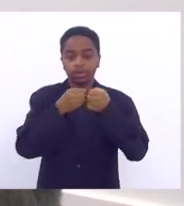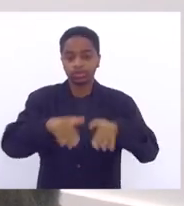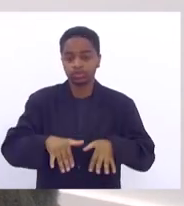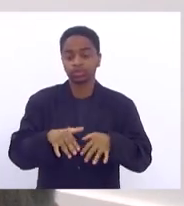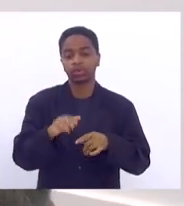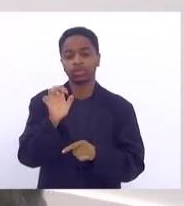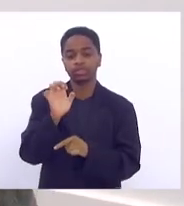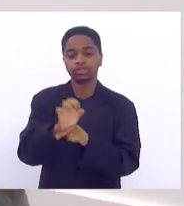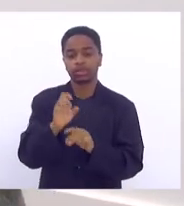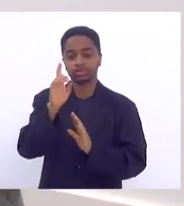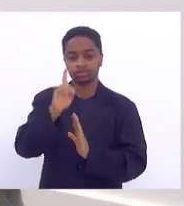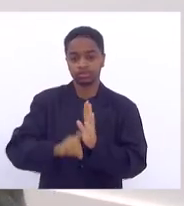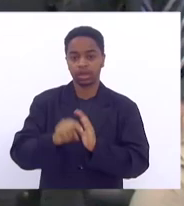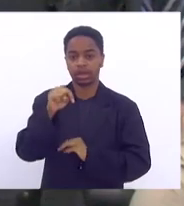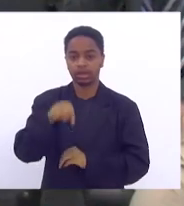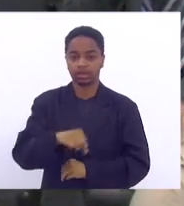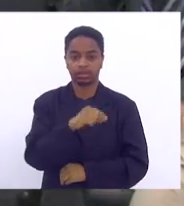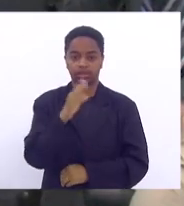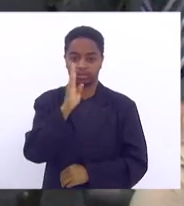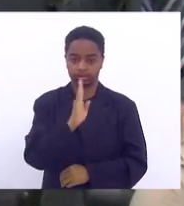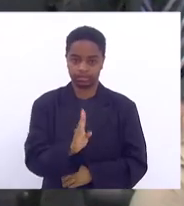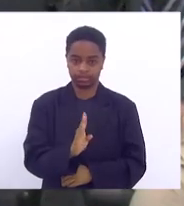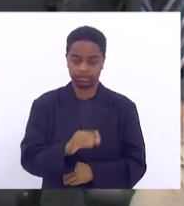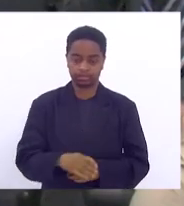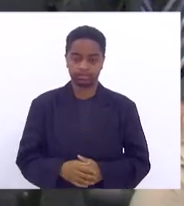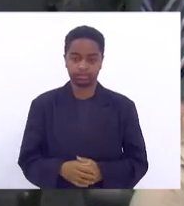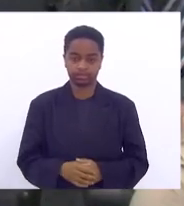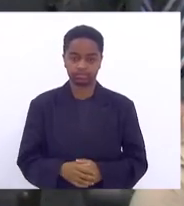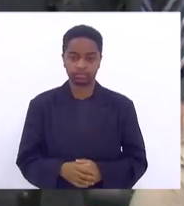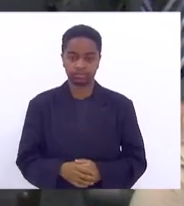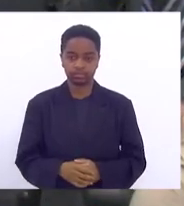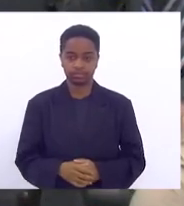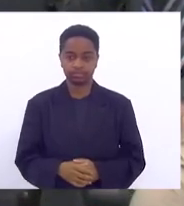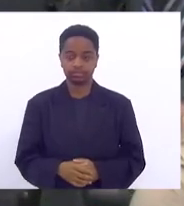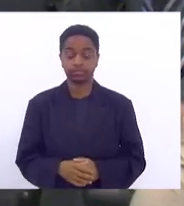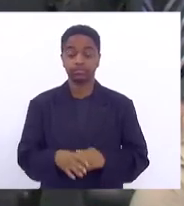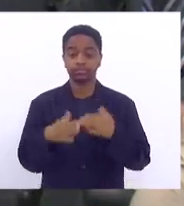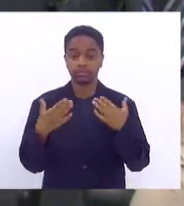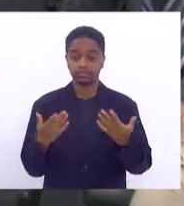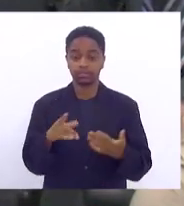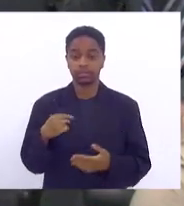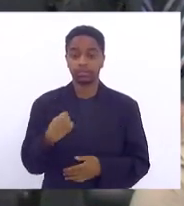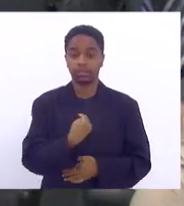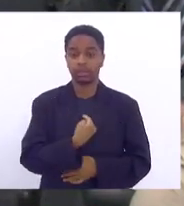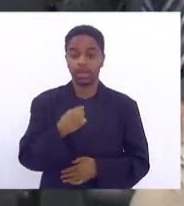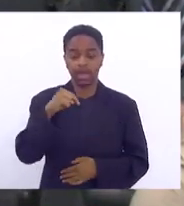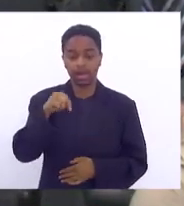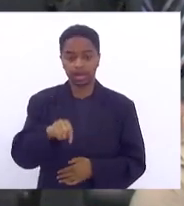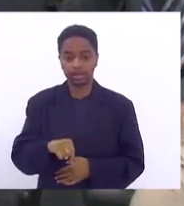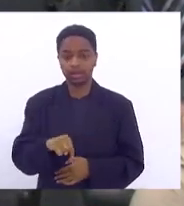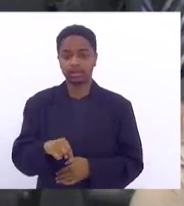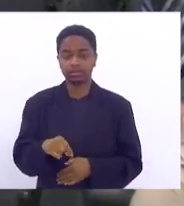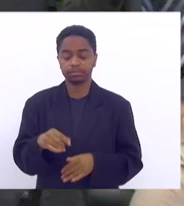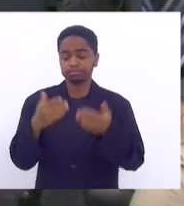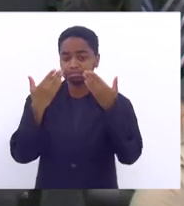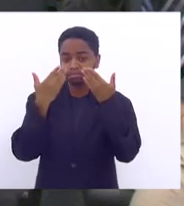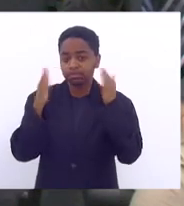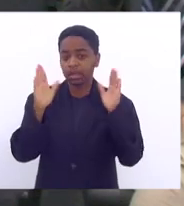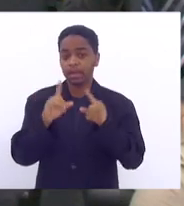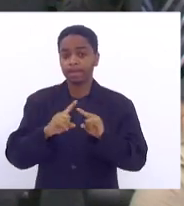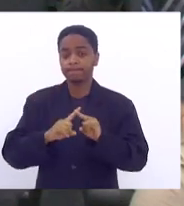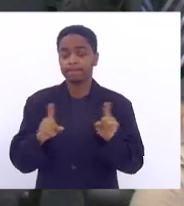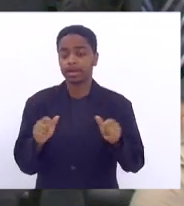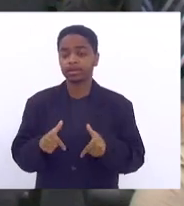corrompeu o estado de direito nesse país então todos nós aqui aberto mas esse gesto